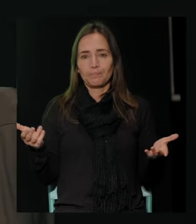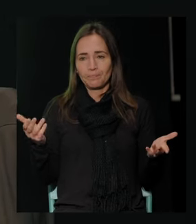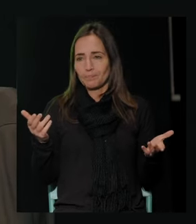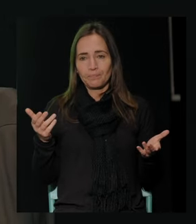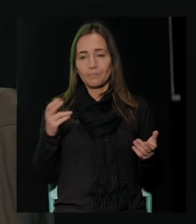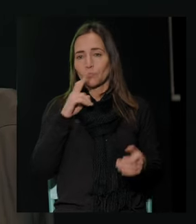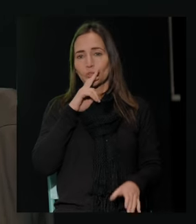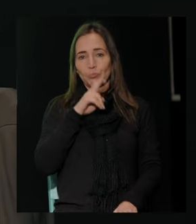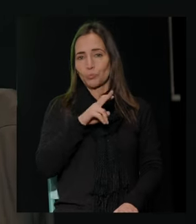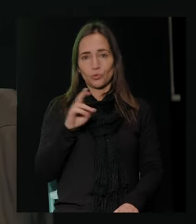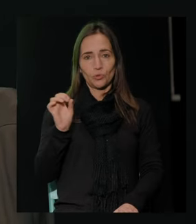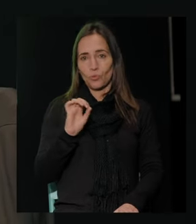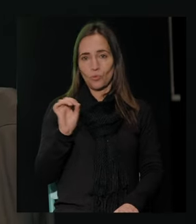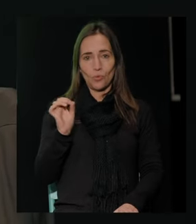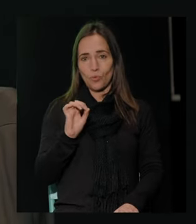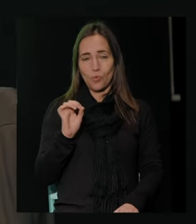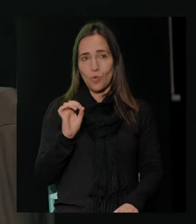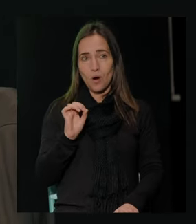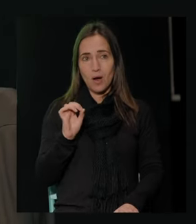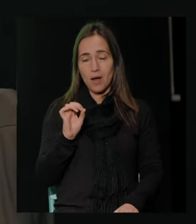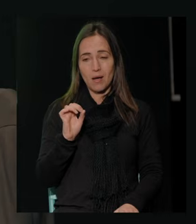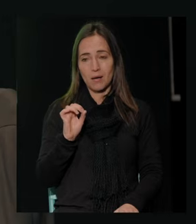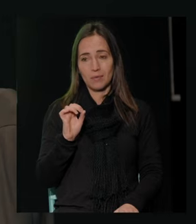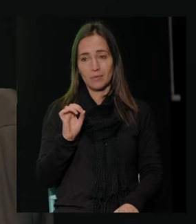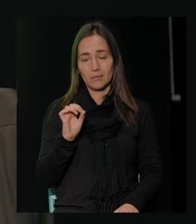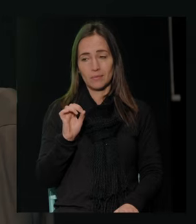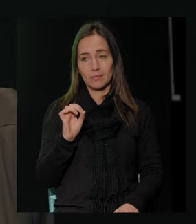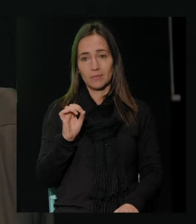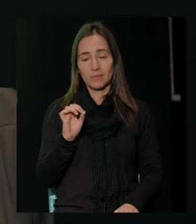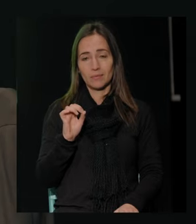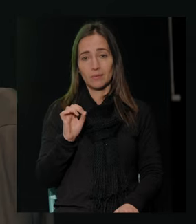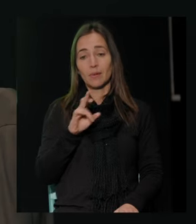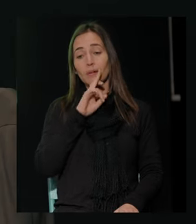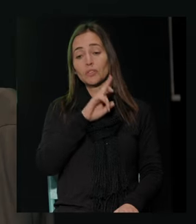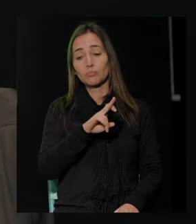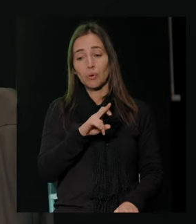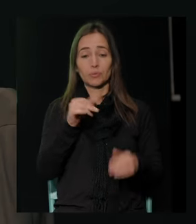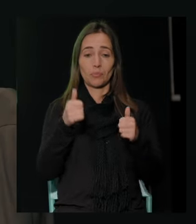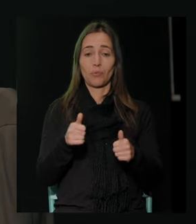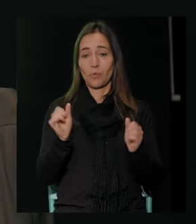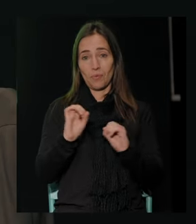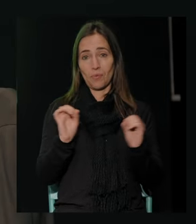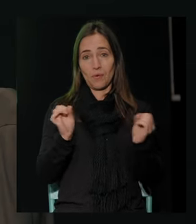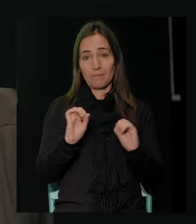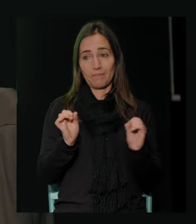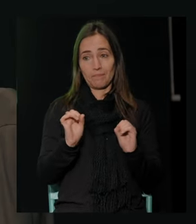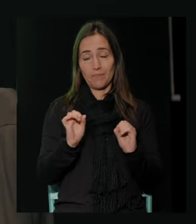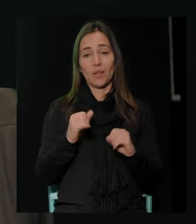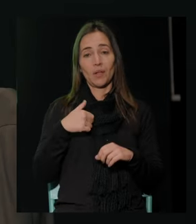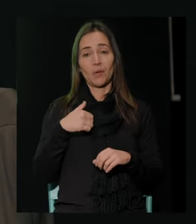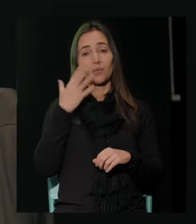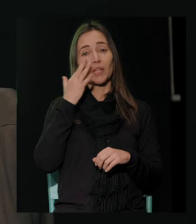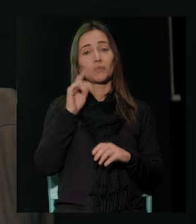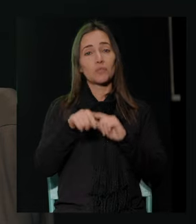Eu não tenho uma resposta, acho que não tenho uma resposta muito, muito eficaz. Eu procuro